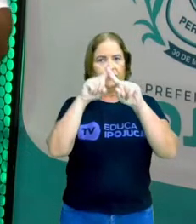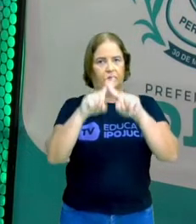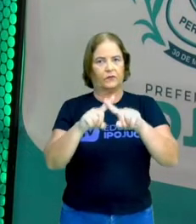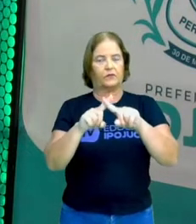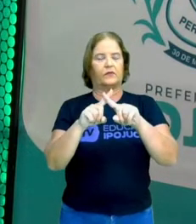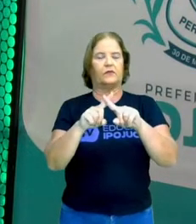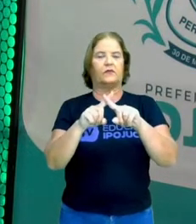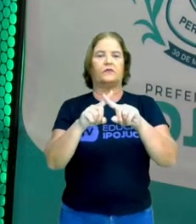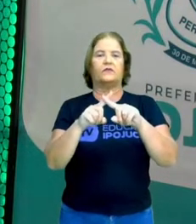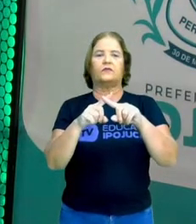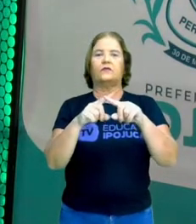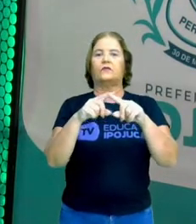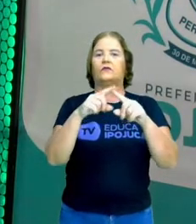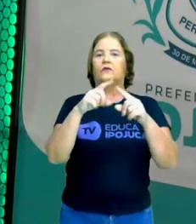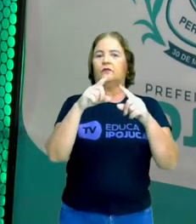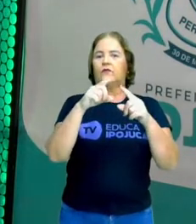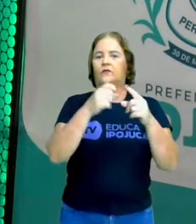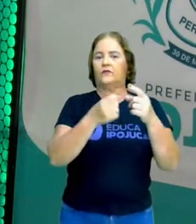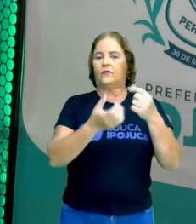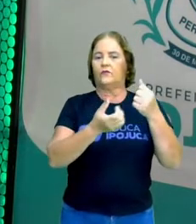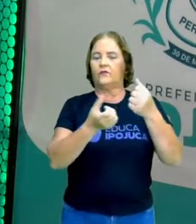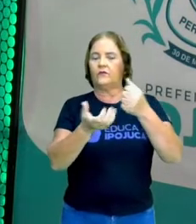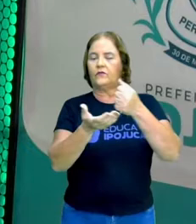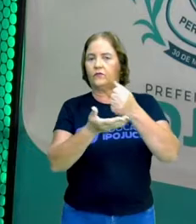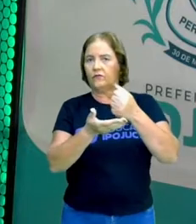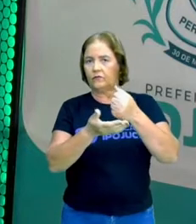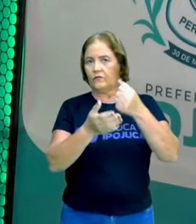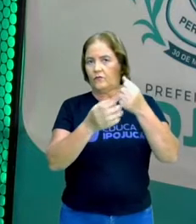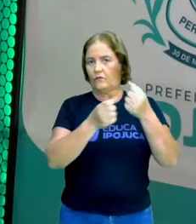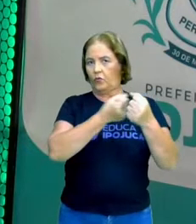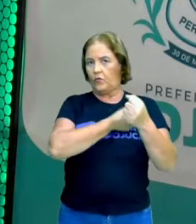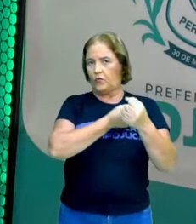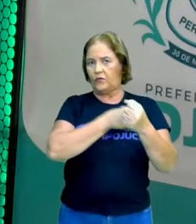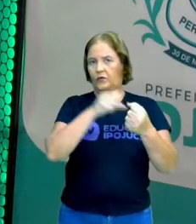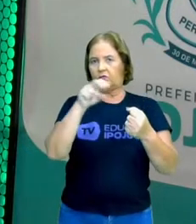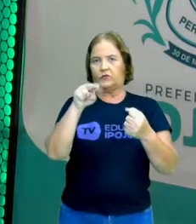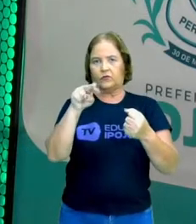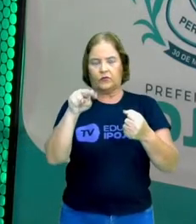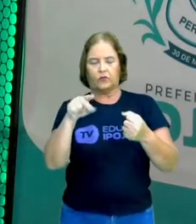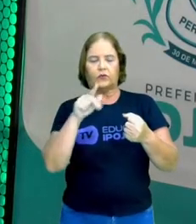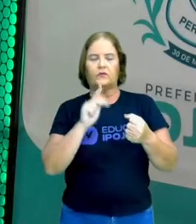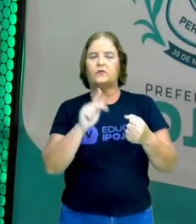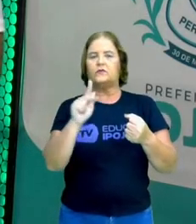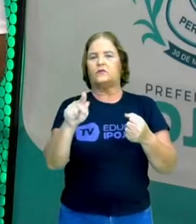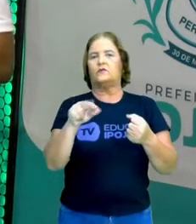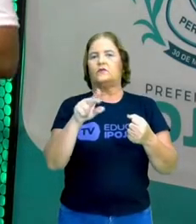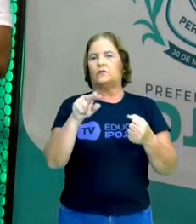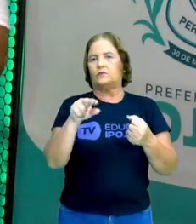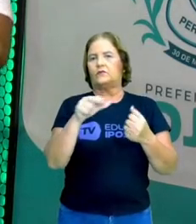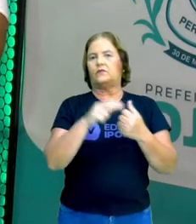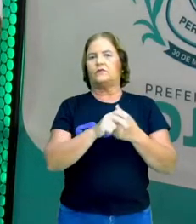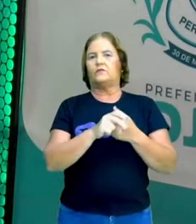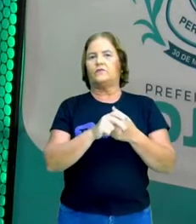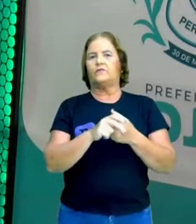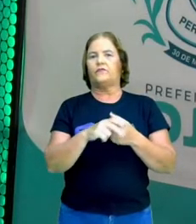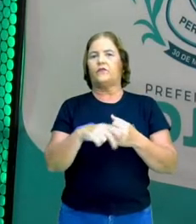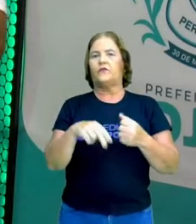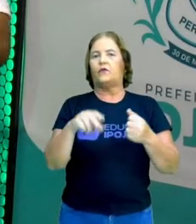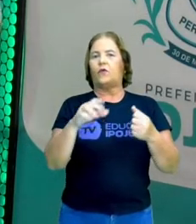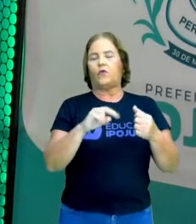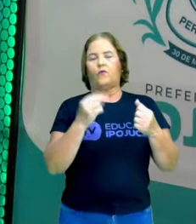iguais. Multiplicação, onde os fatores sempre são os mesmos. Ou seja, o